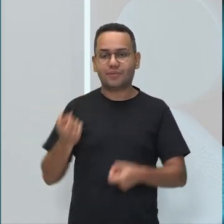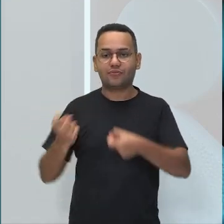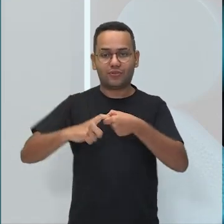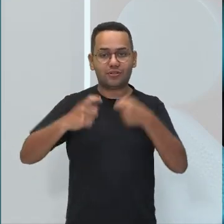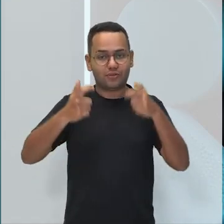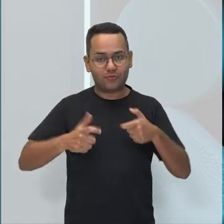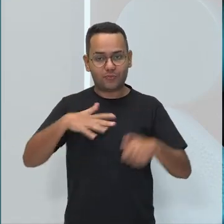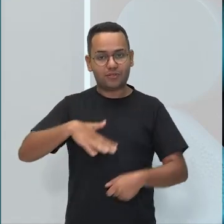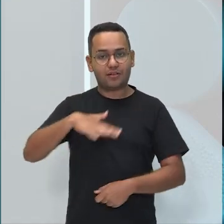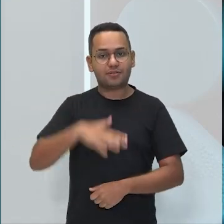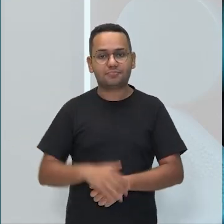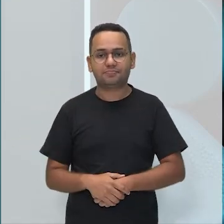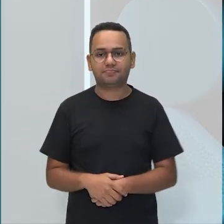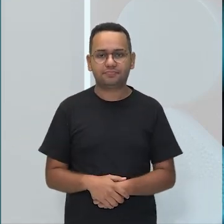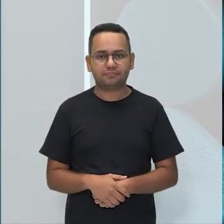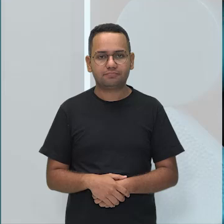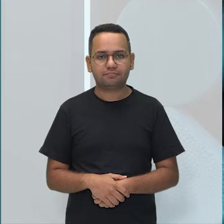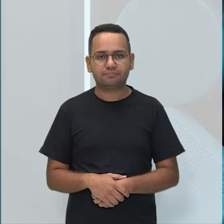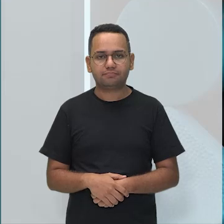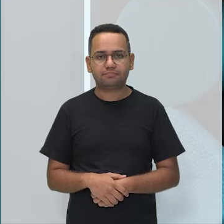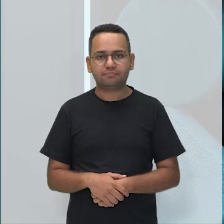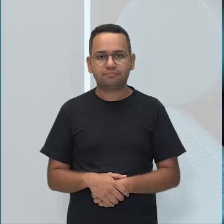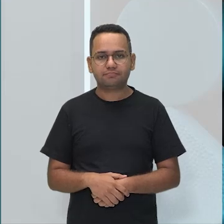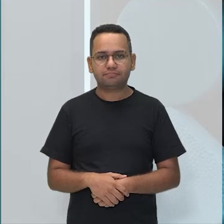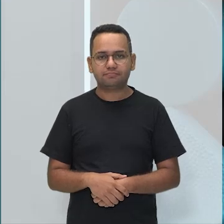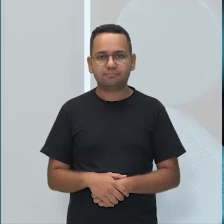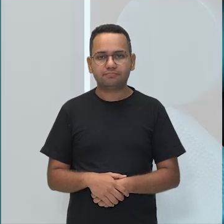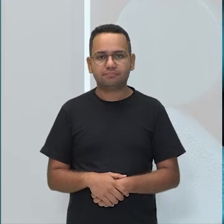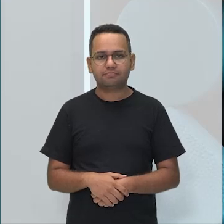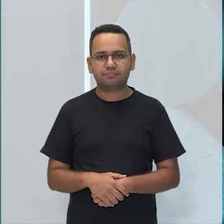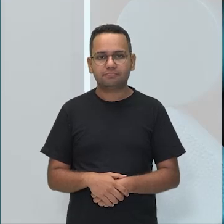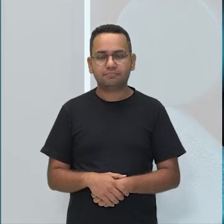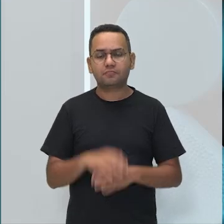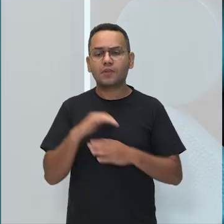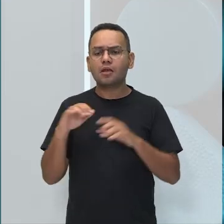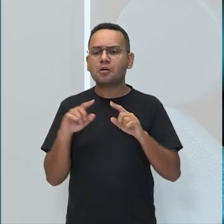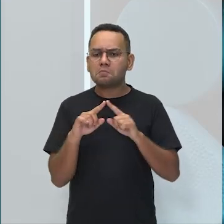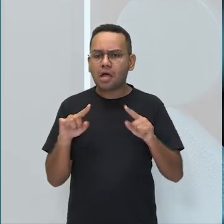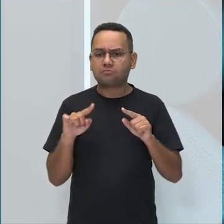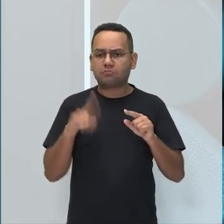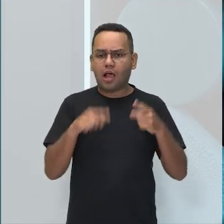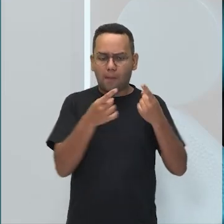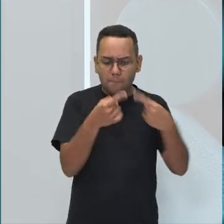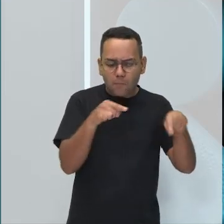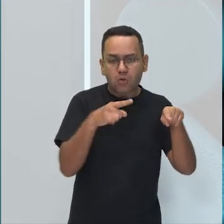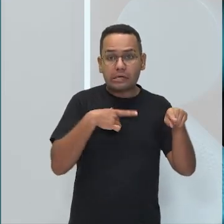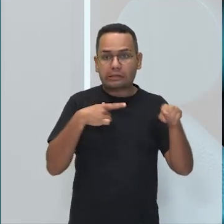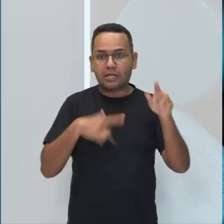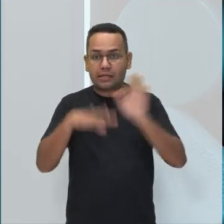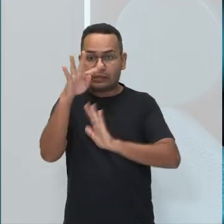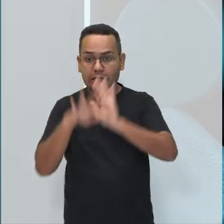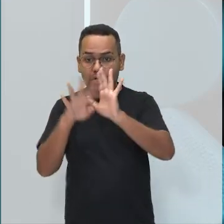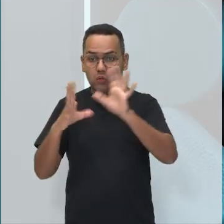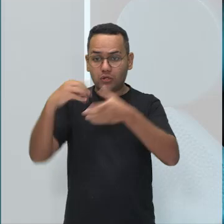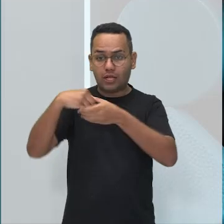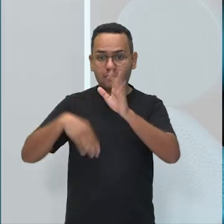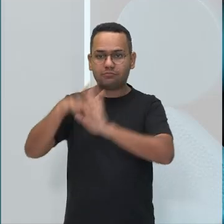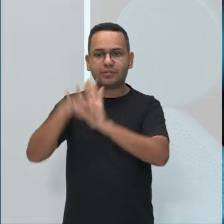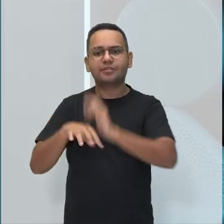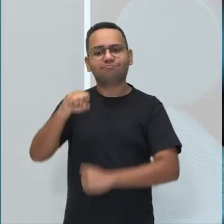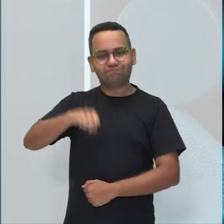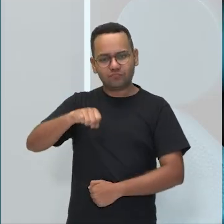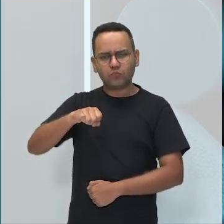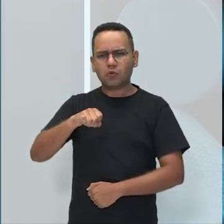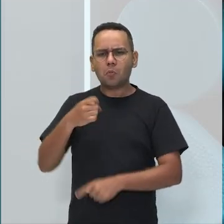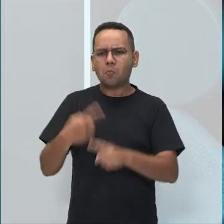naquele lugar. Então a gente tem essa construção e essa música faz uma intertextualidade muito grande com as obras